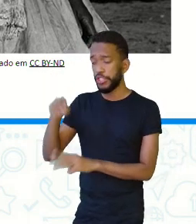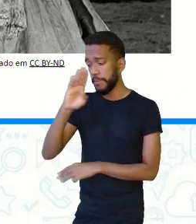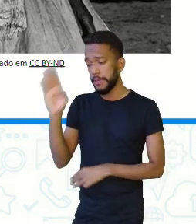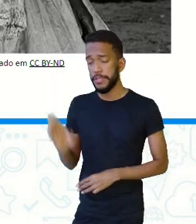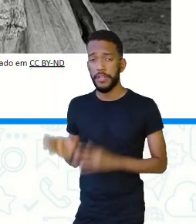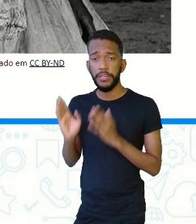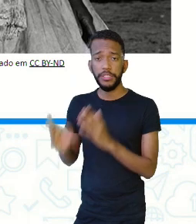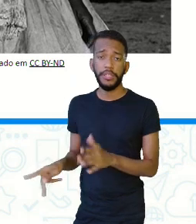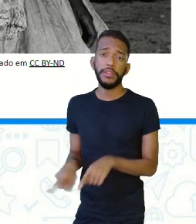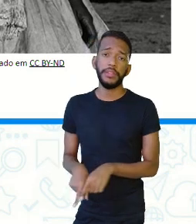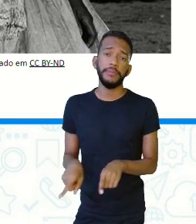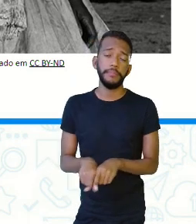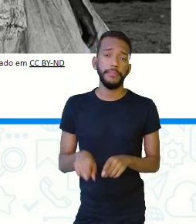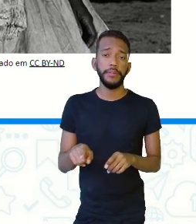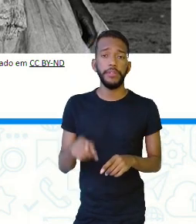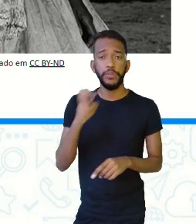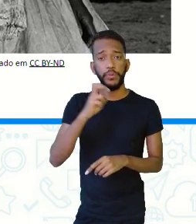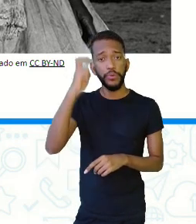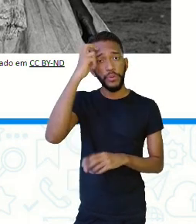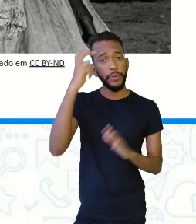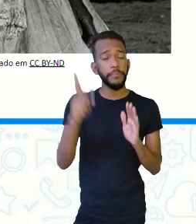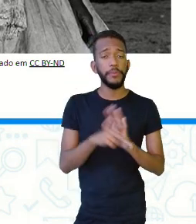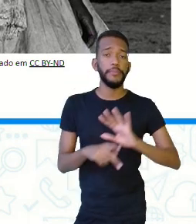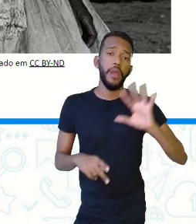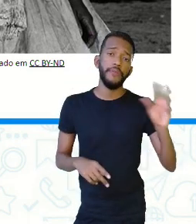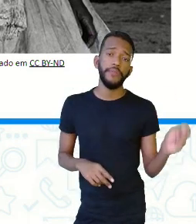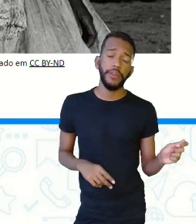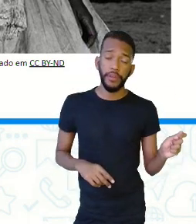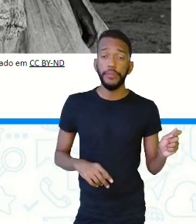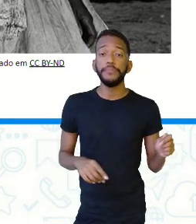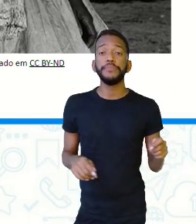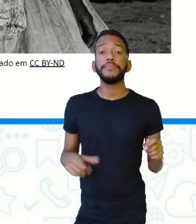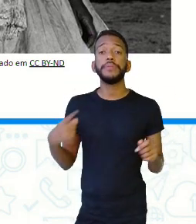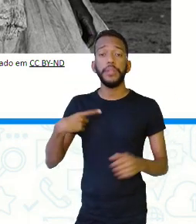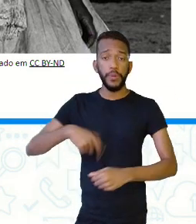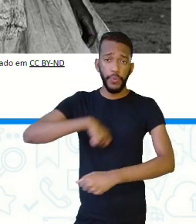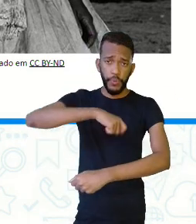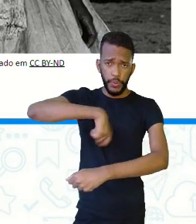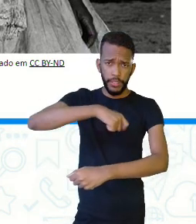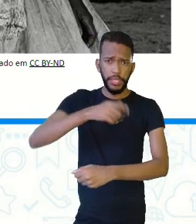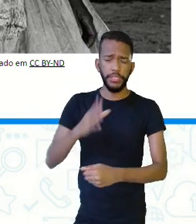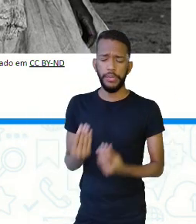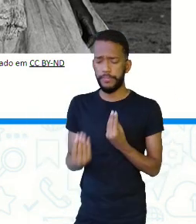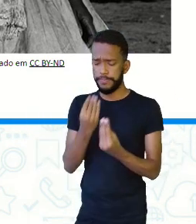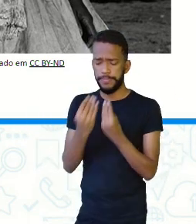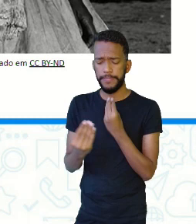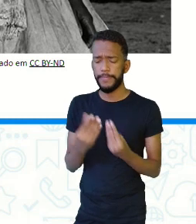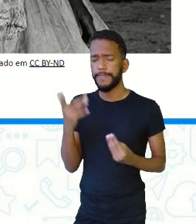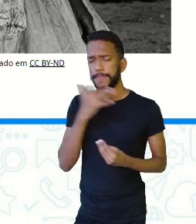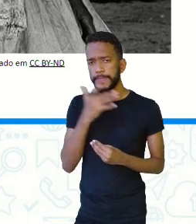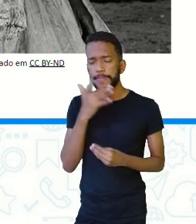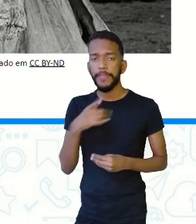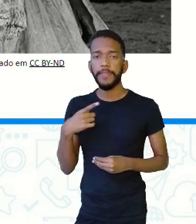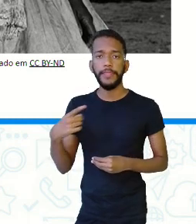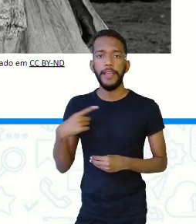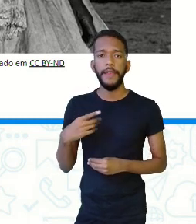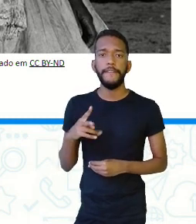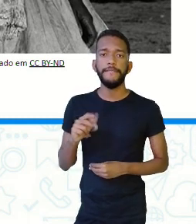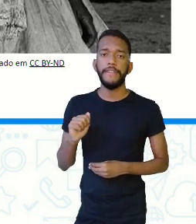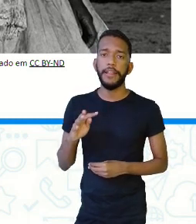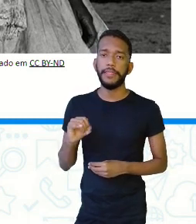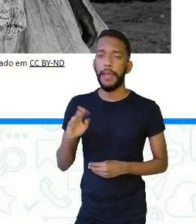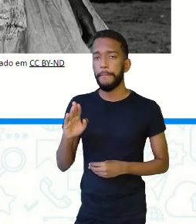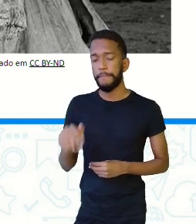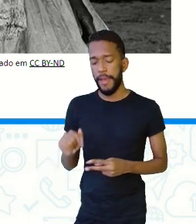brasileira quanto da cultura africana. Desde a culinária, onde se verificam o vatapá, o